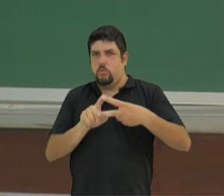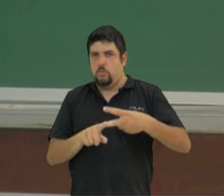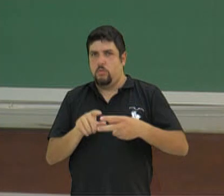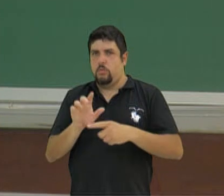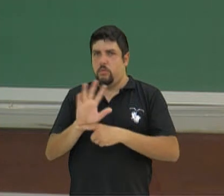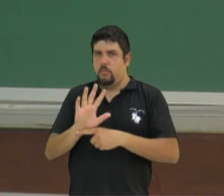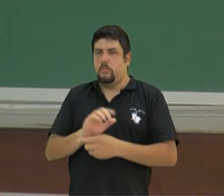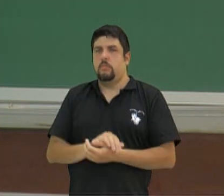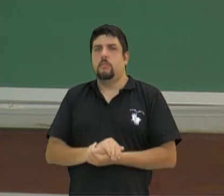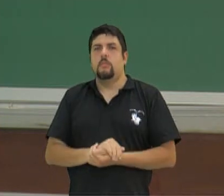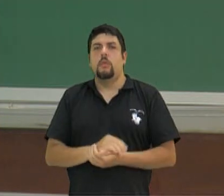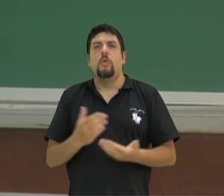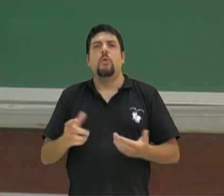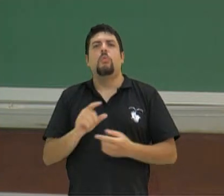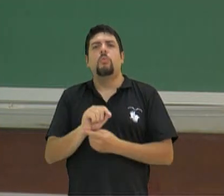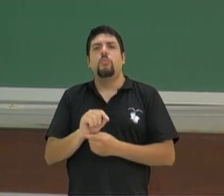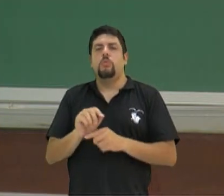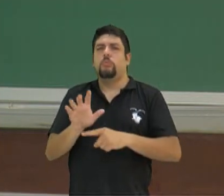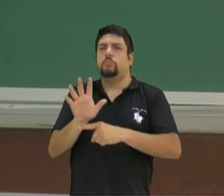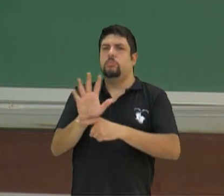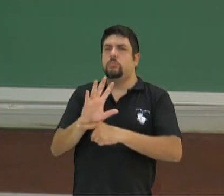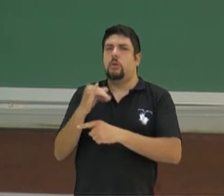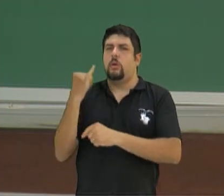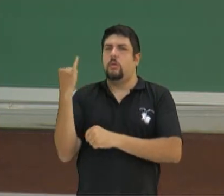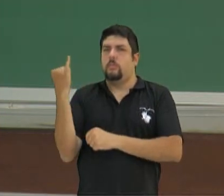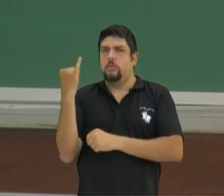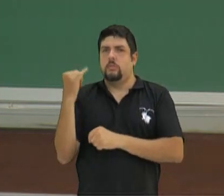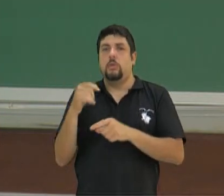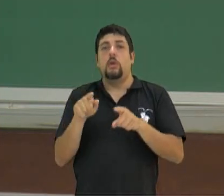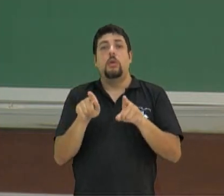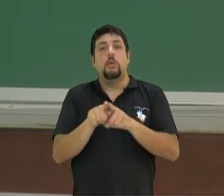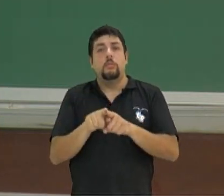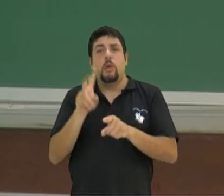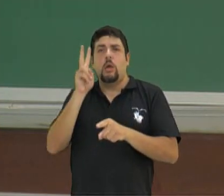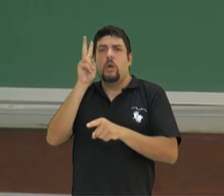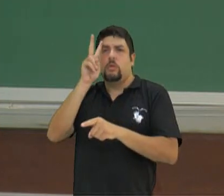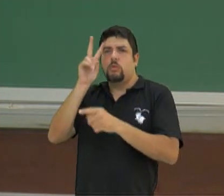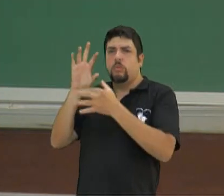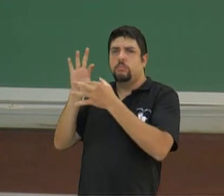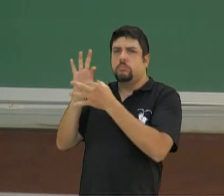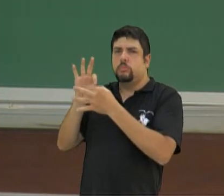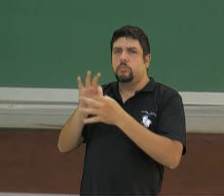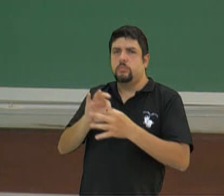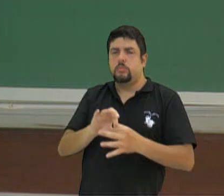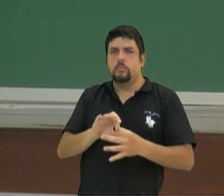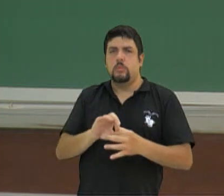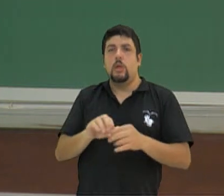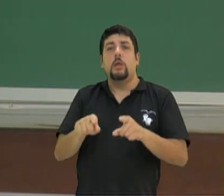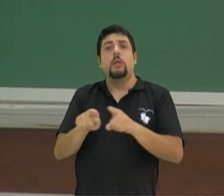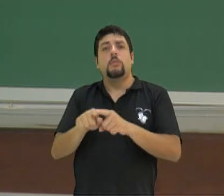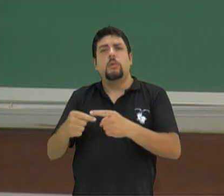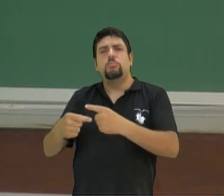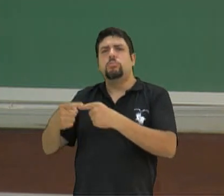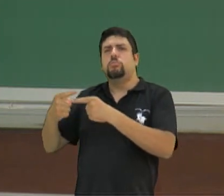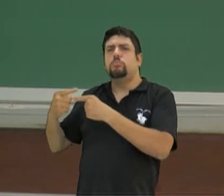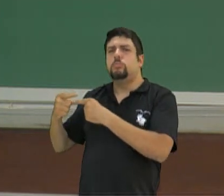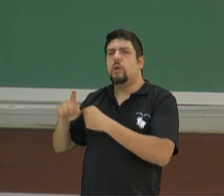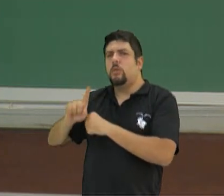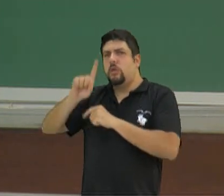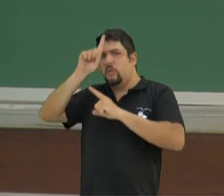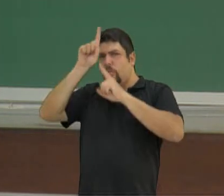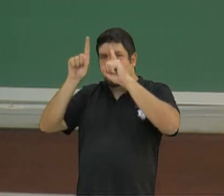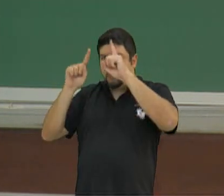buscar a importância do cinema e seu contexto histórico, as invenções que surgiram antes do cinema, que inspiraram o cinema, chegando